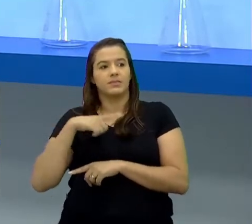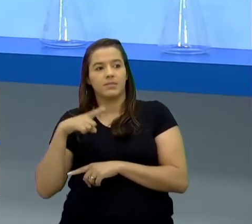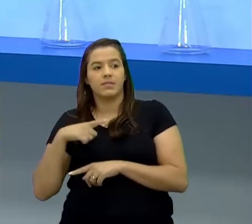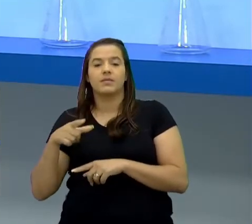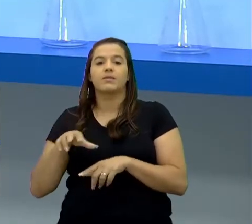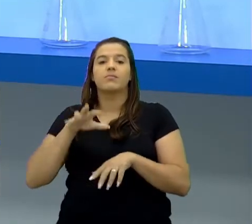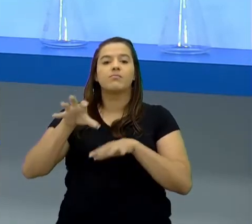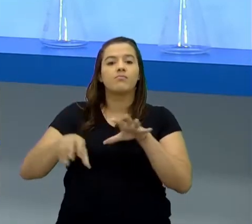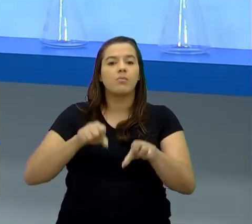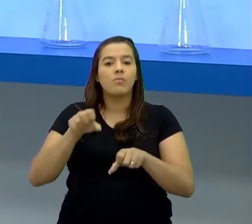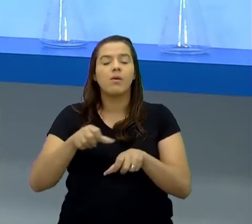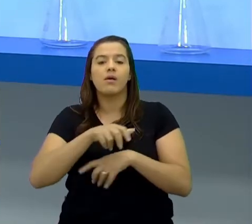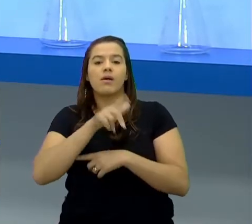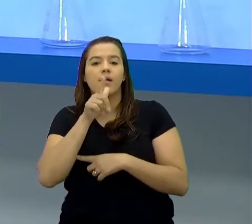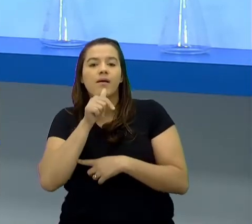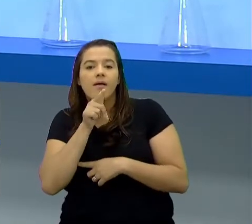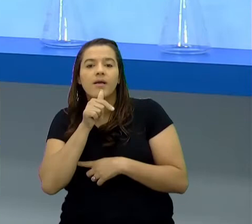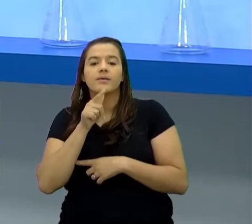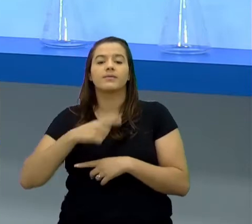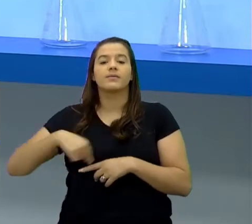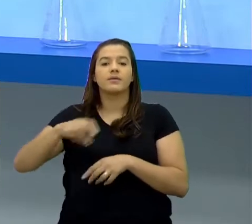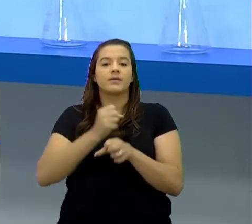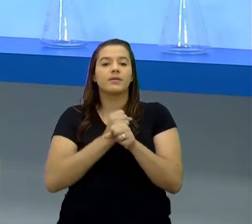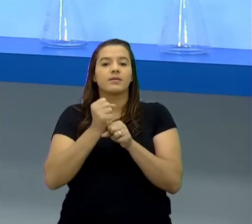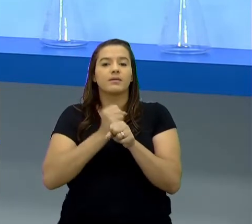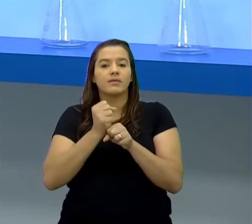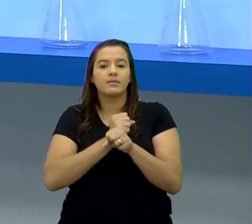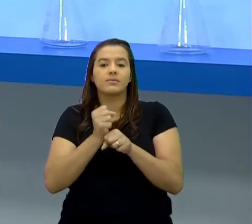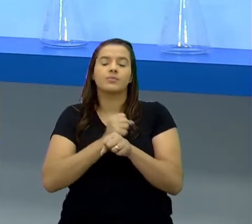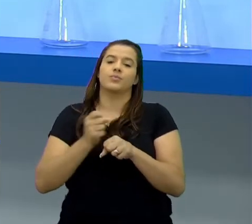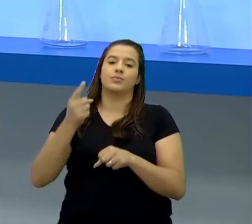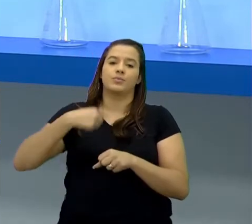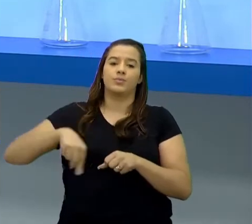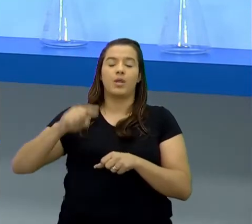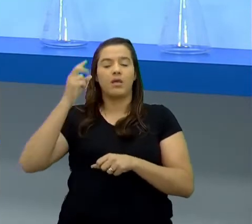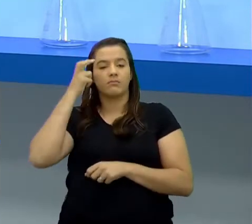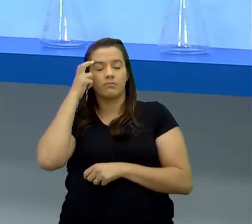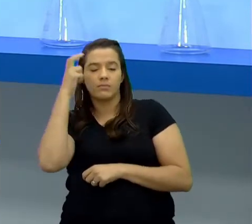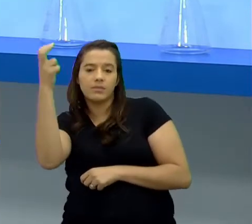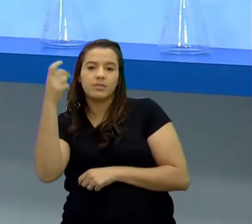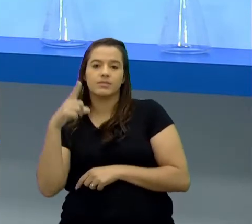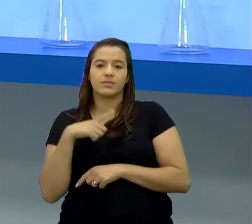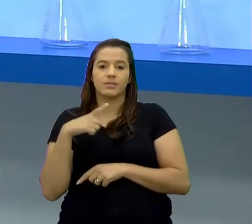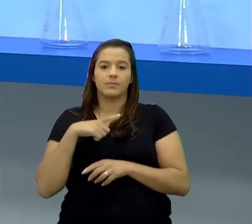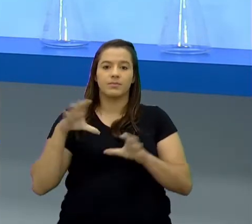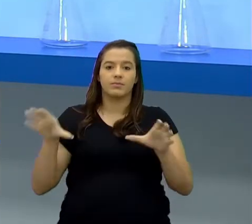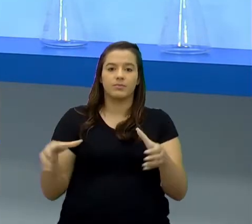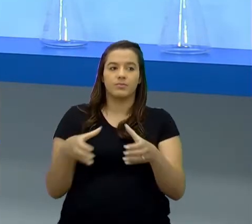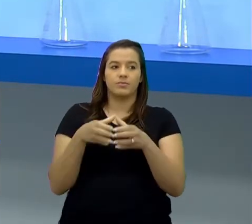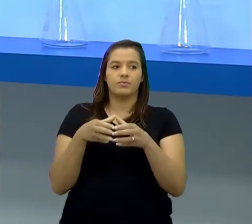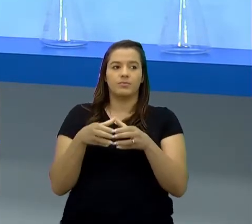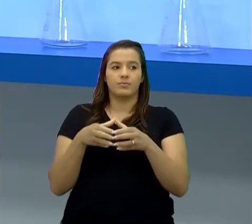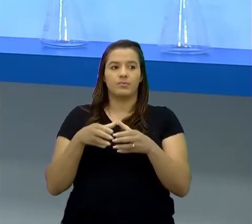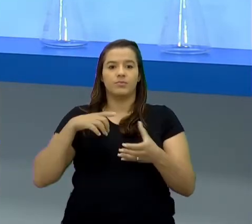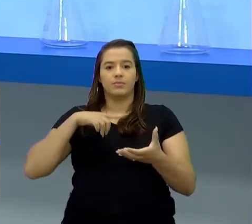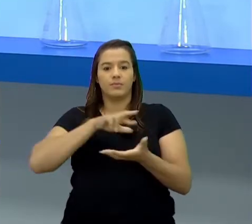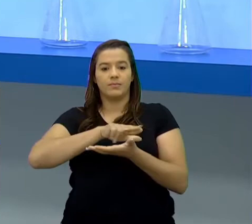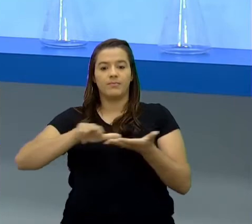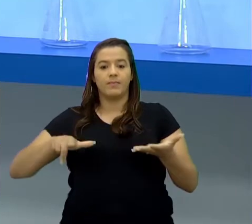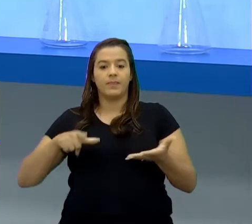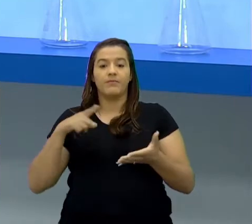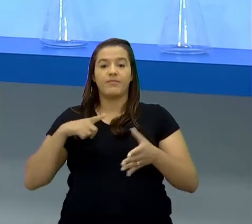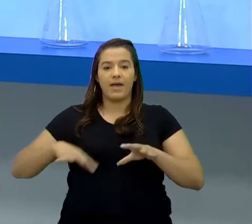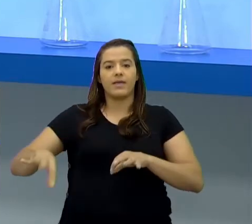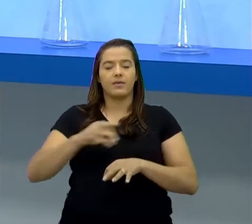água e depois de muitos anos ele consegue retornar. Então, a inteligência, e ali ele está em um grupo, provavelmente a sua família.